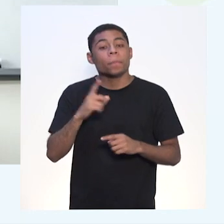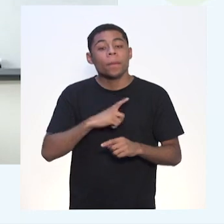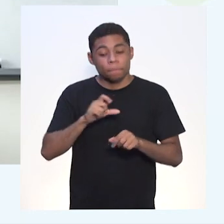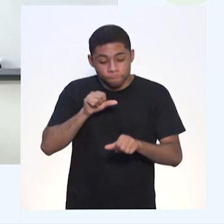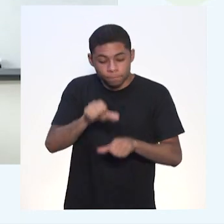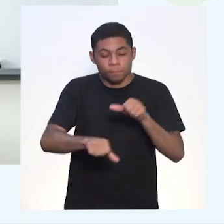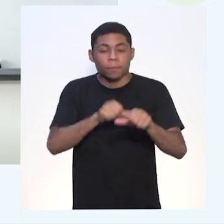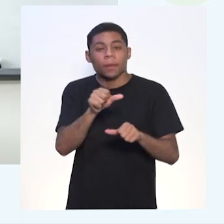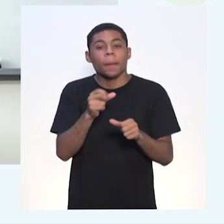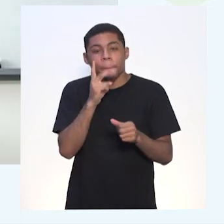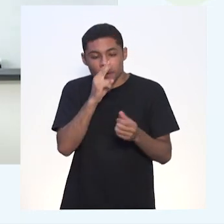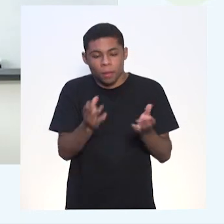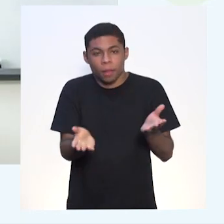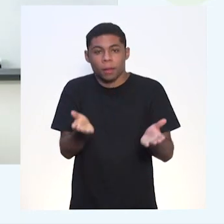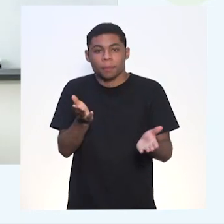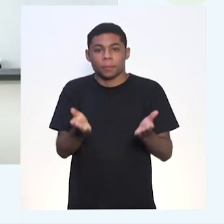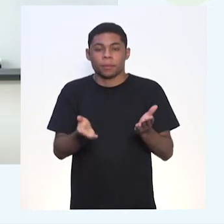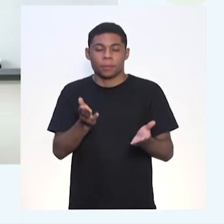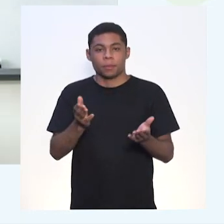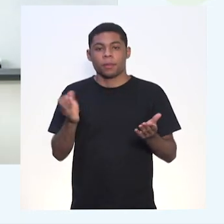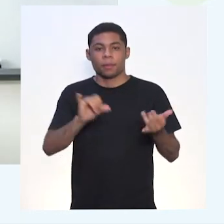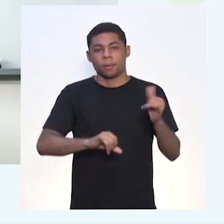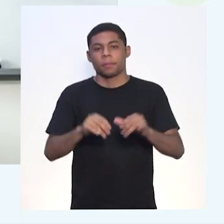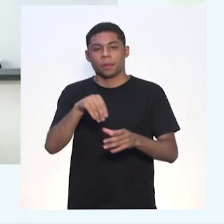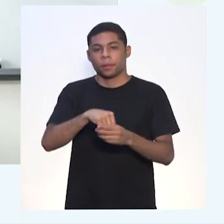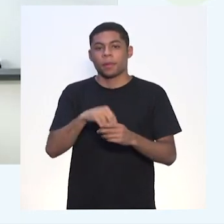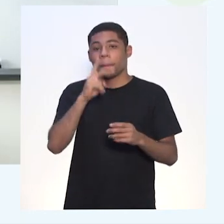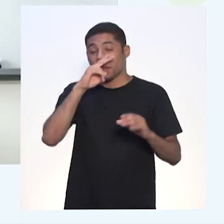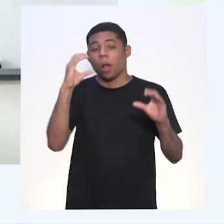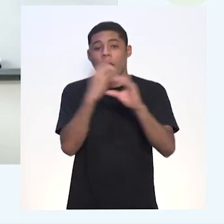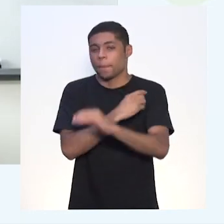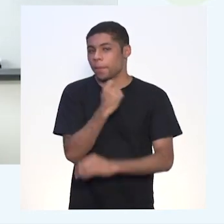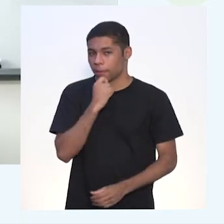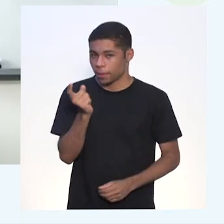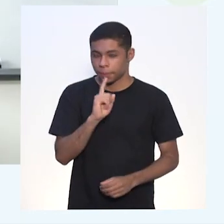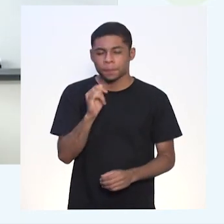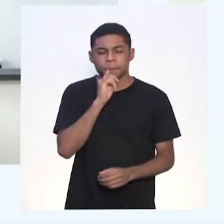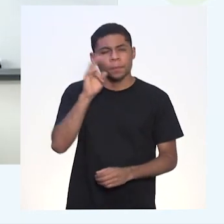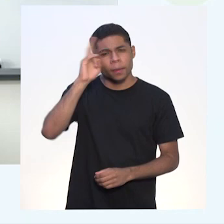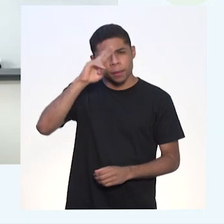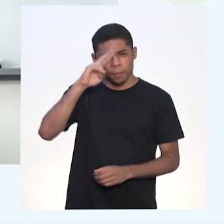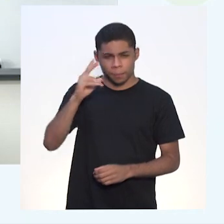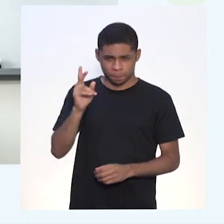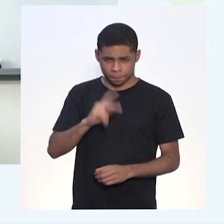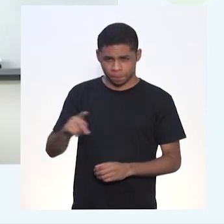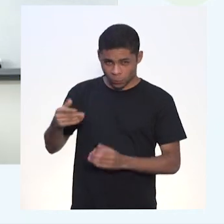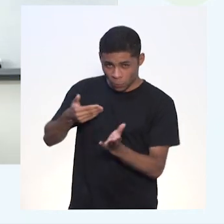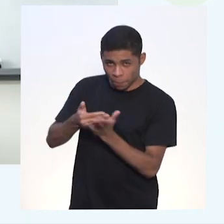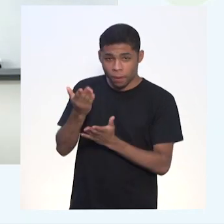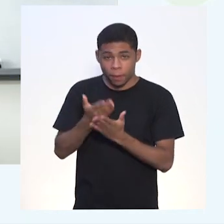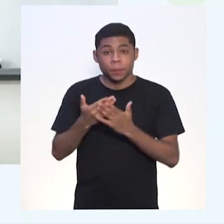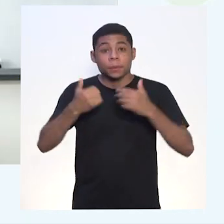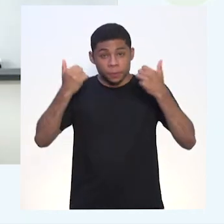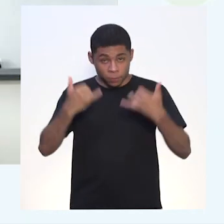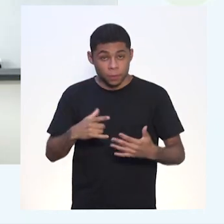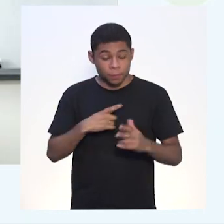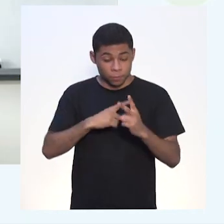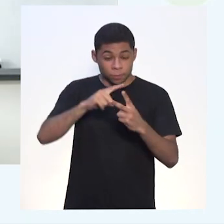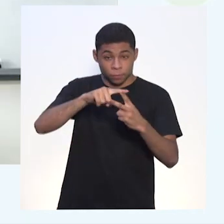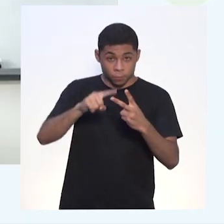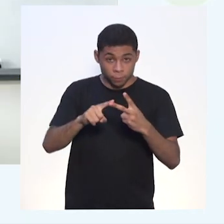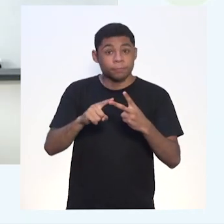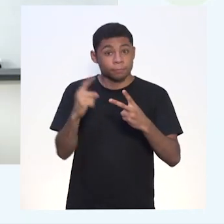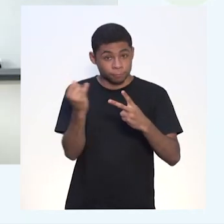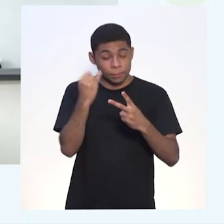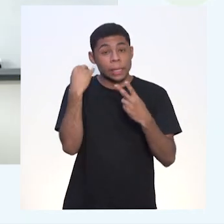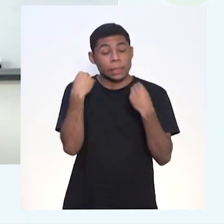transformações que entram em equilíbrio químico, transformações que não se completam. Lembra que a Pro, no começo dessa aula, disse que são 2 fatores